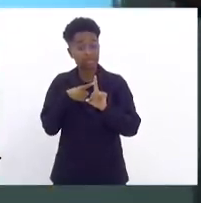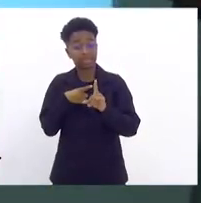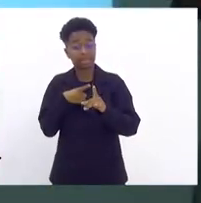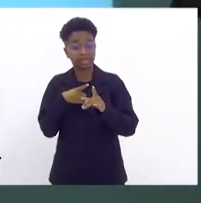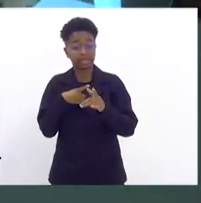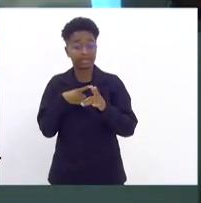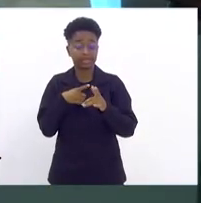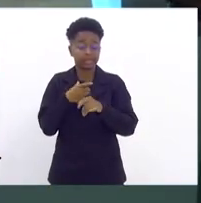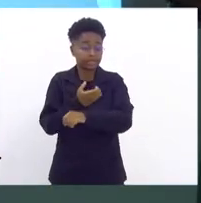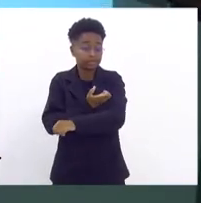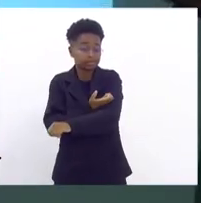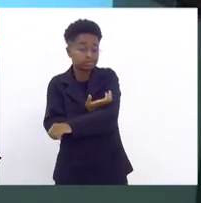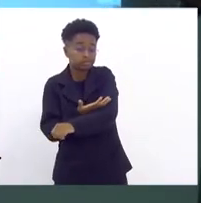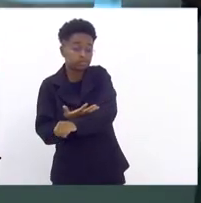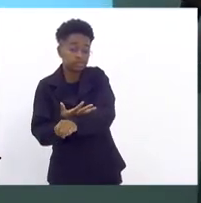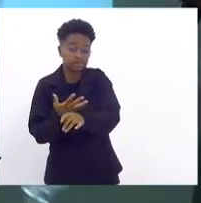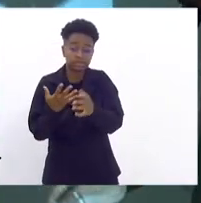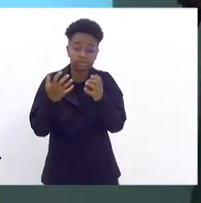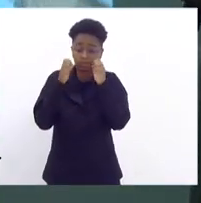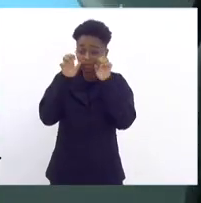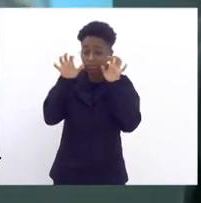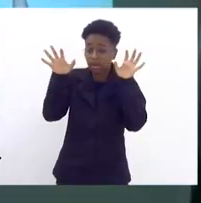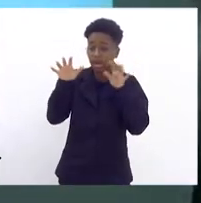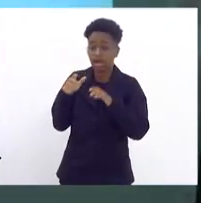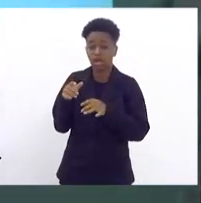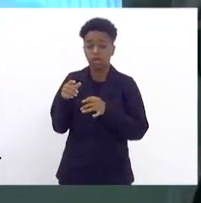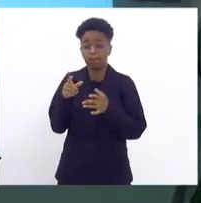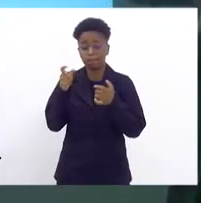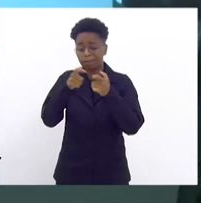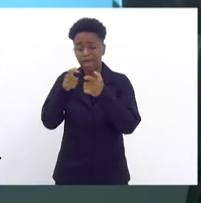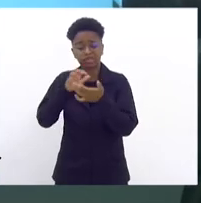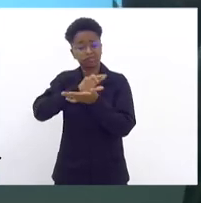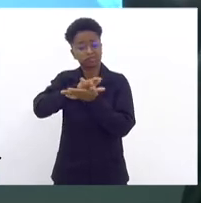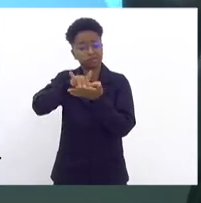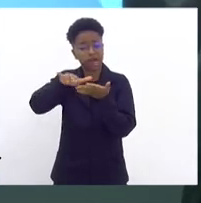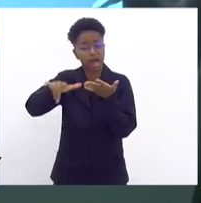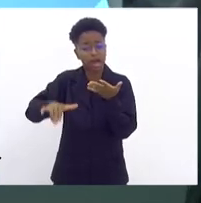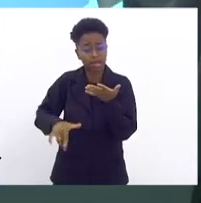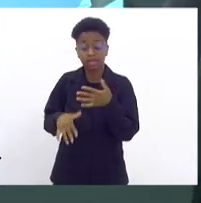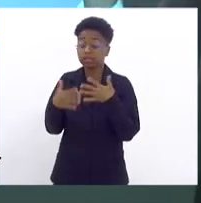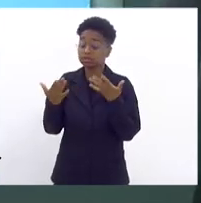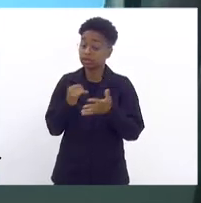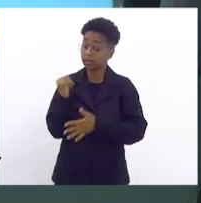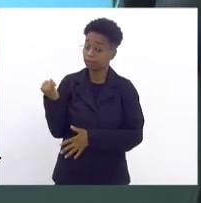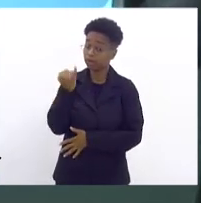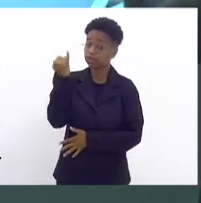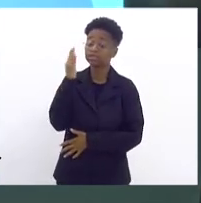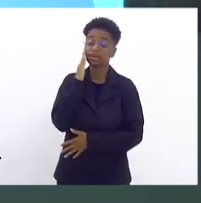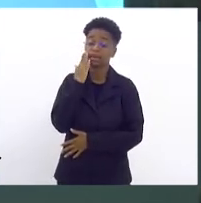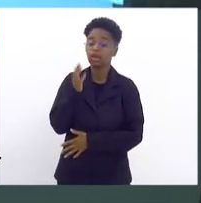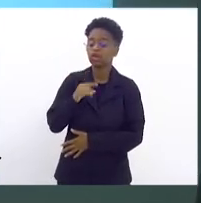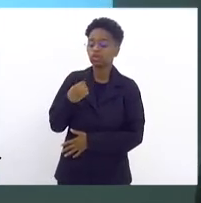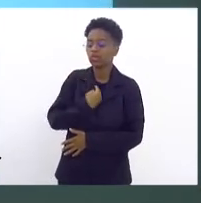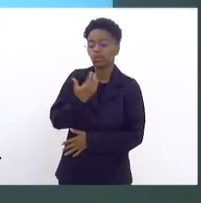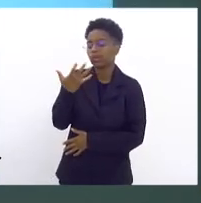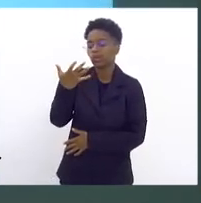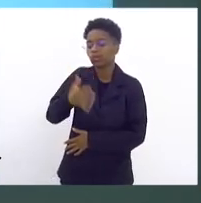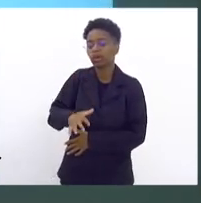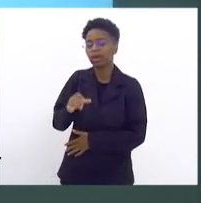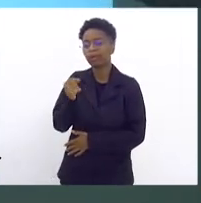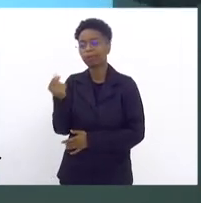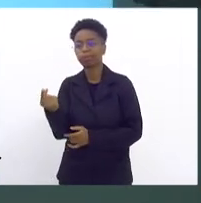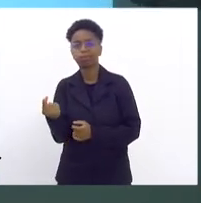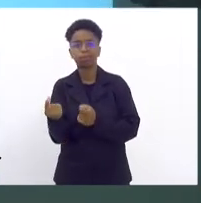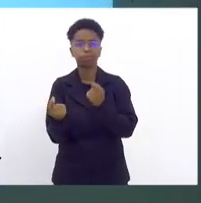né um ginecologista um urologista cardiologista toda então é importante saber que nós não queremos somente pessoas pontualmente